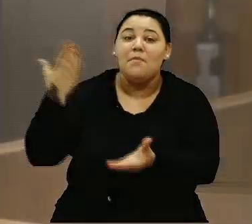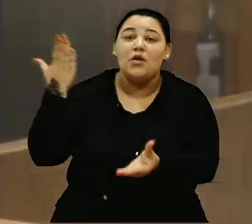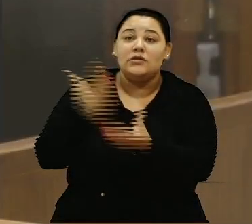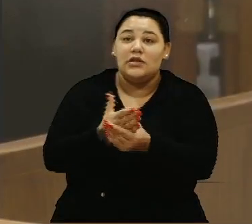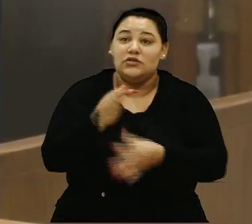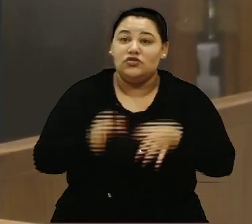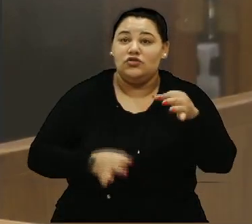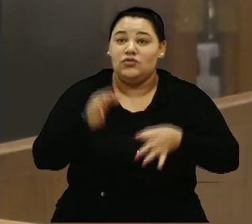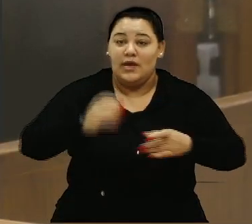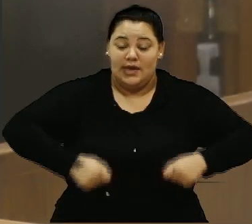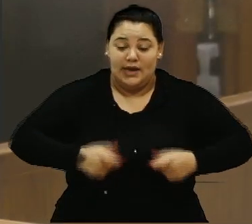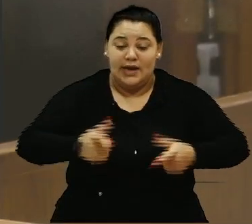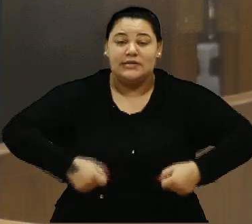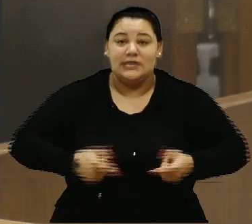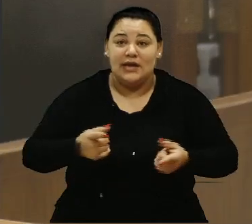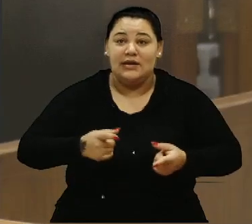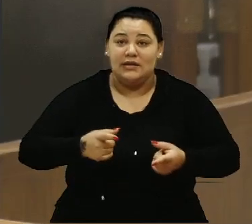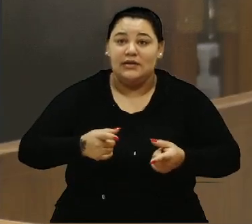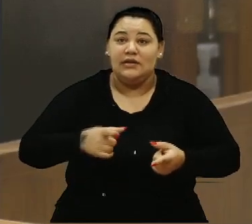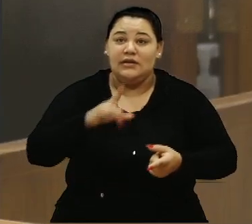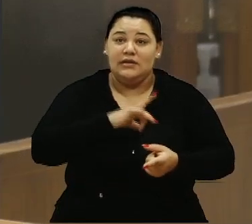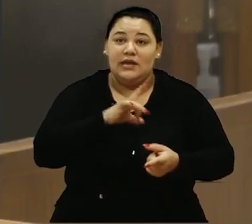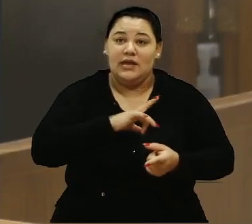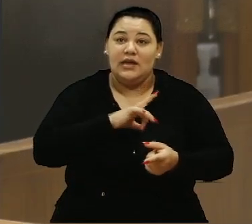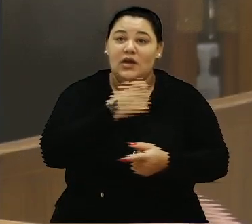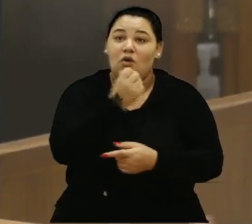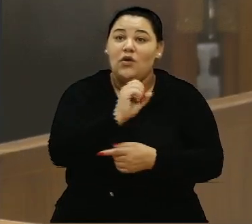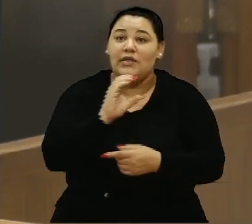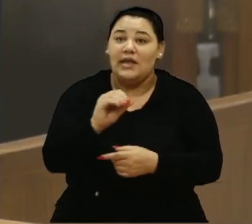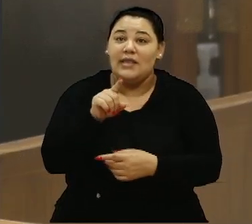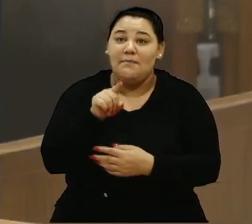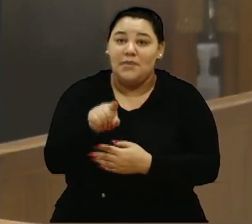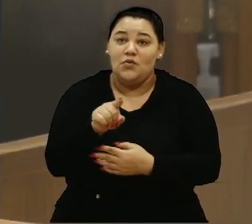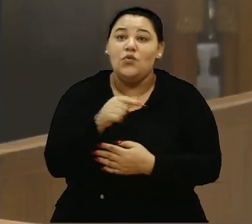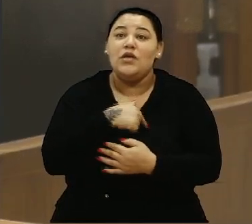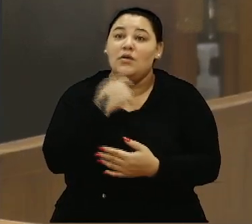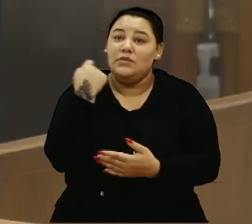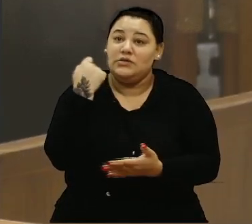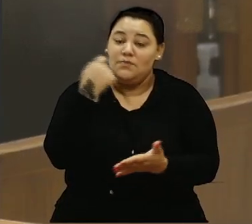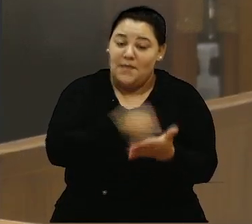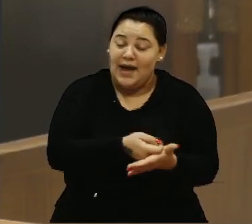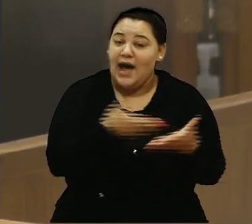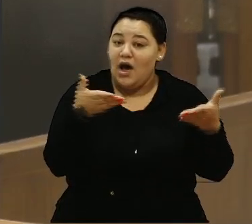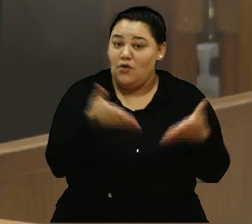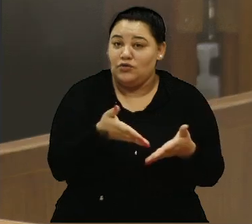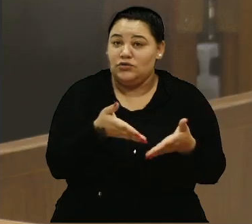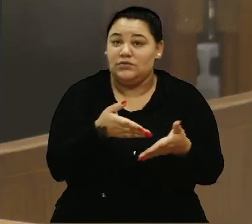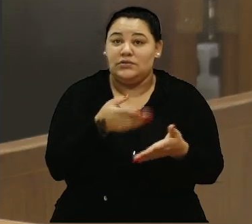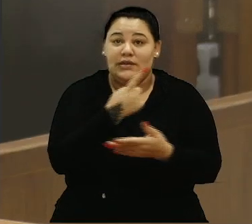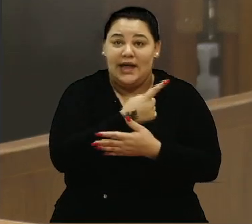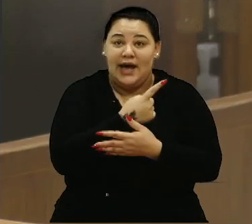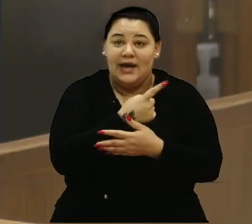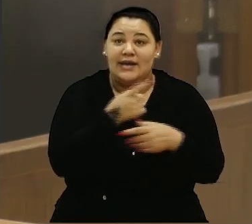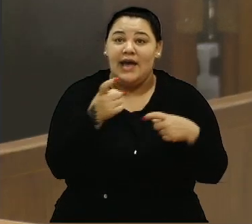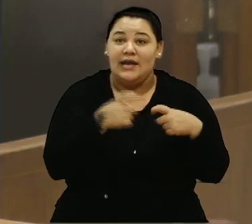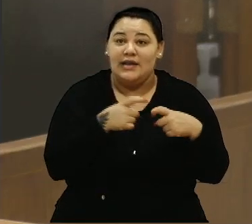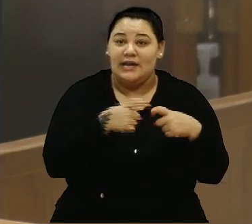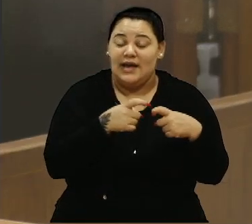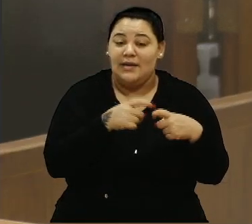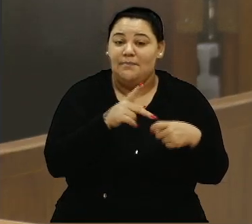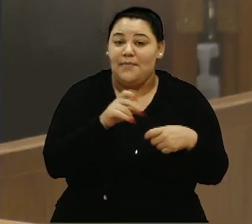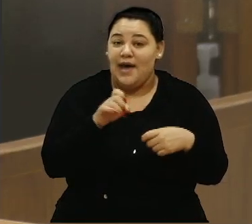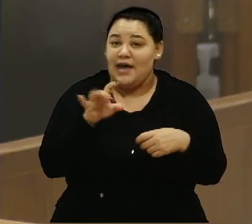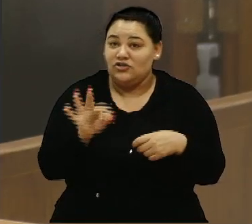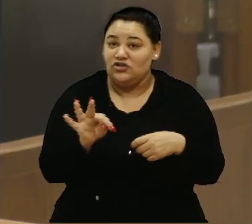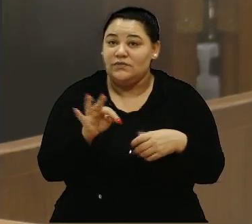não tenho. São 80 mil que eu devo hoje na prefeitura, não, na Petlândia, na clínica Petlândia. Então,